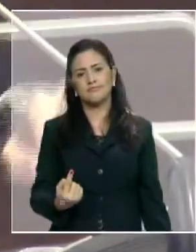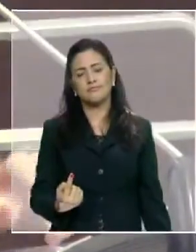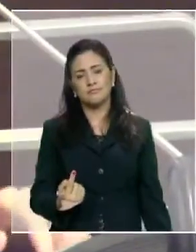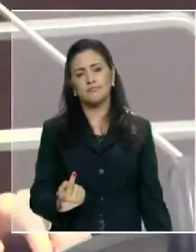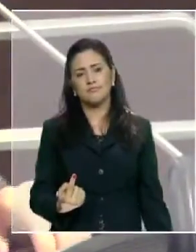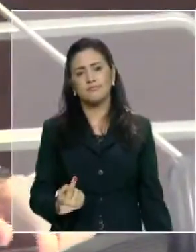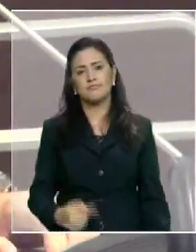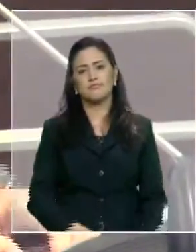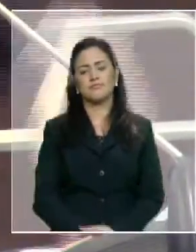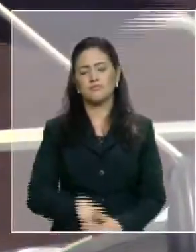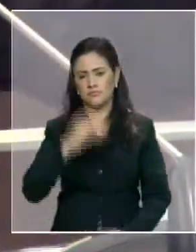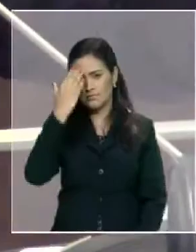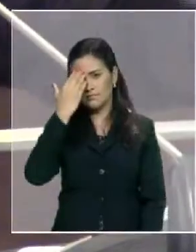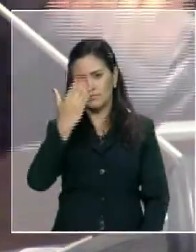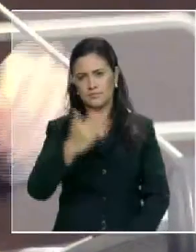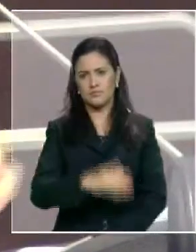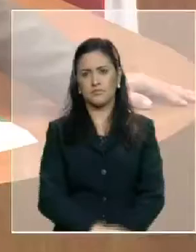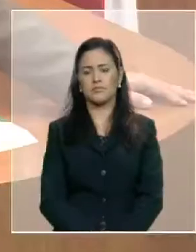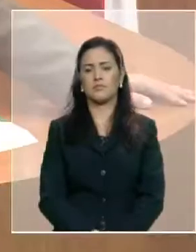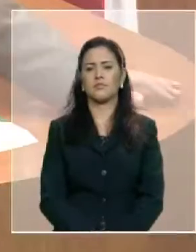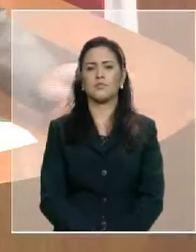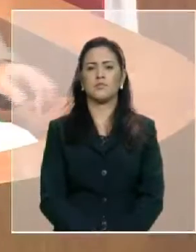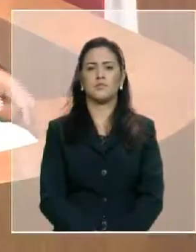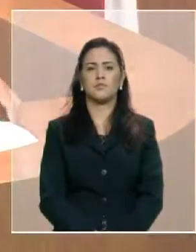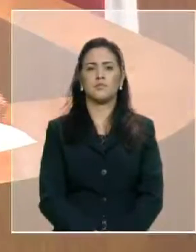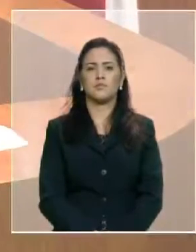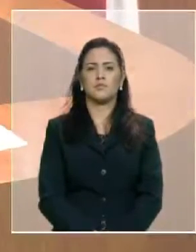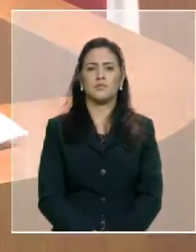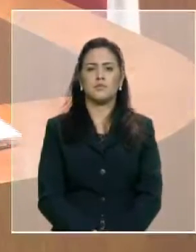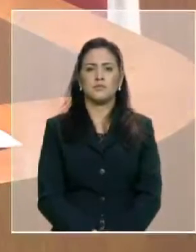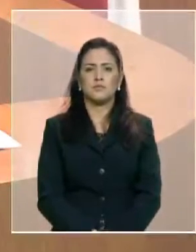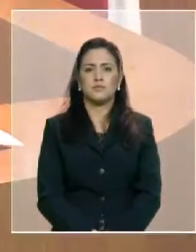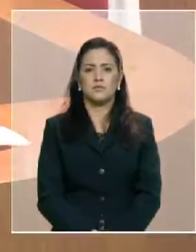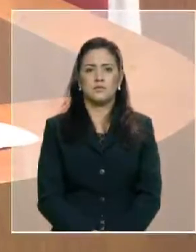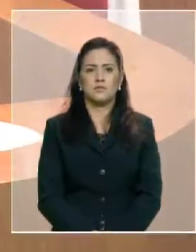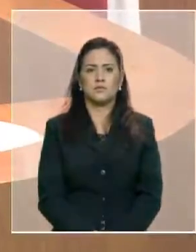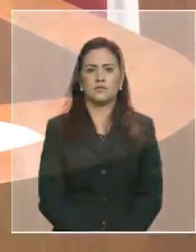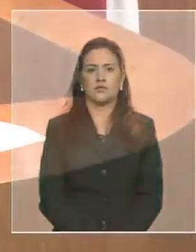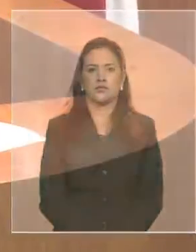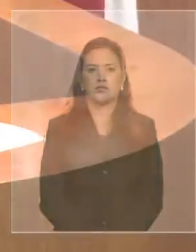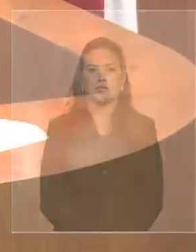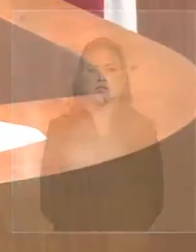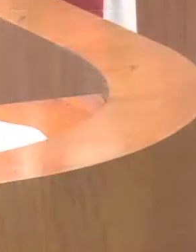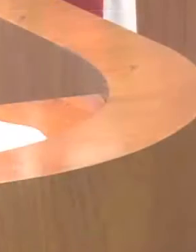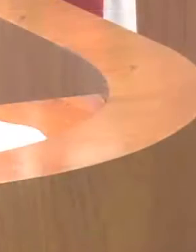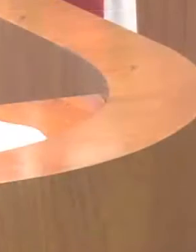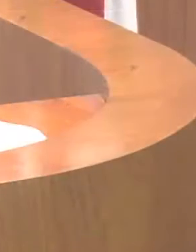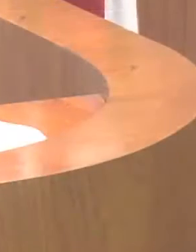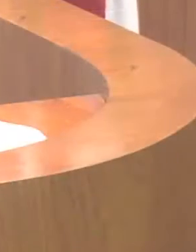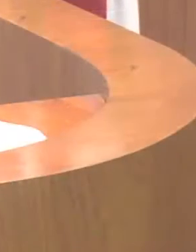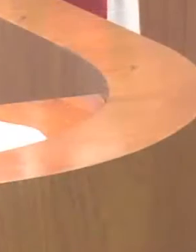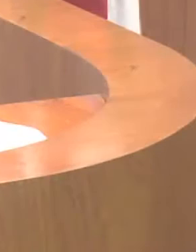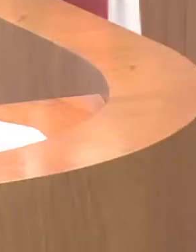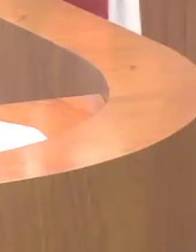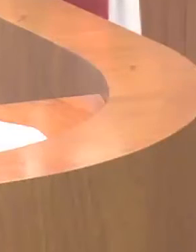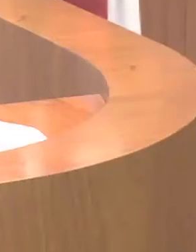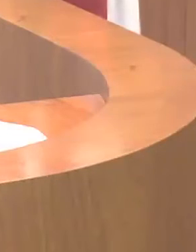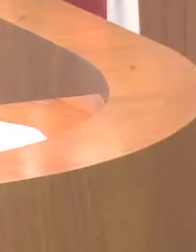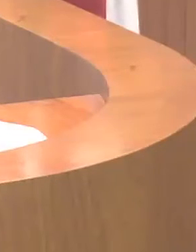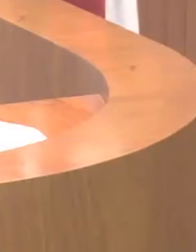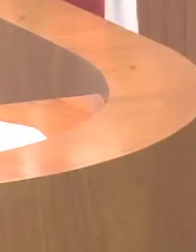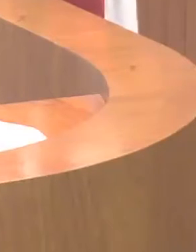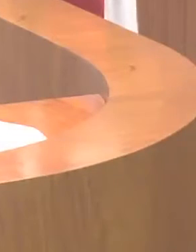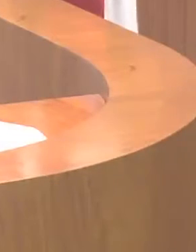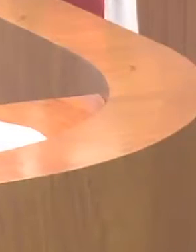se recorrer. Muito obrigado, deputado. Parabéns. Obrigado, deputado Souza Neto, pelas palavras, deputado Adriano. E é justamente isso, deputado